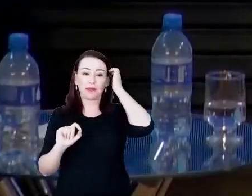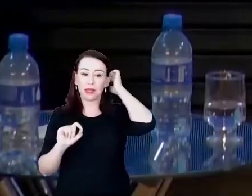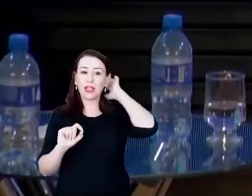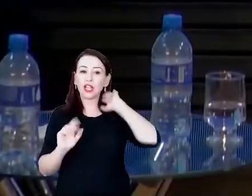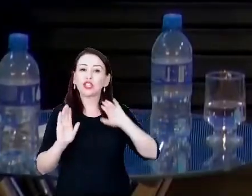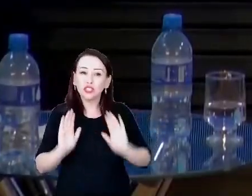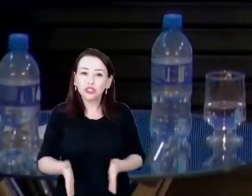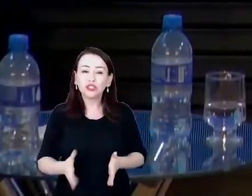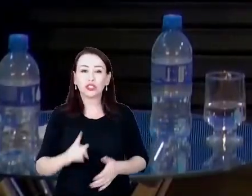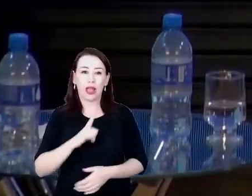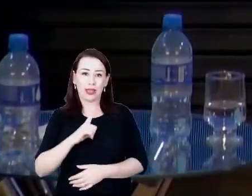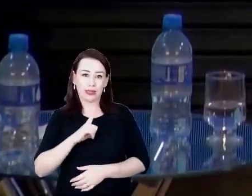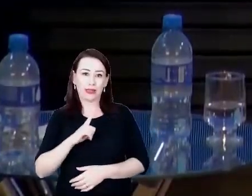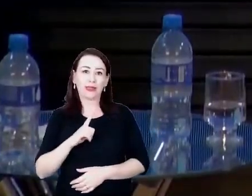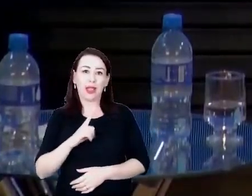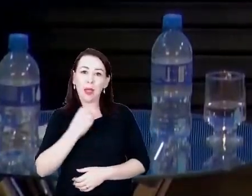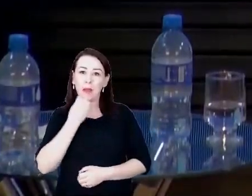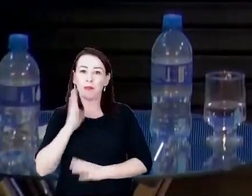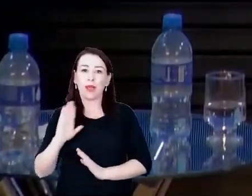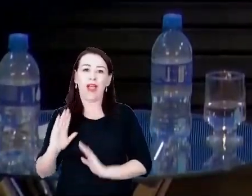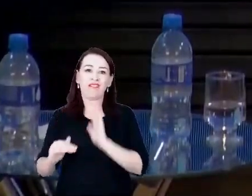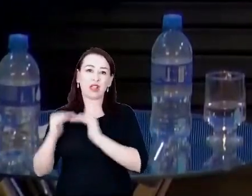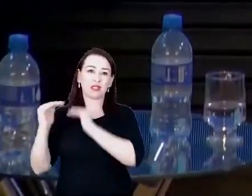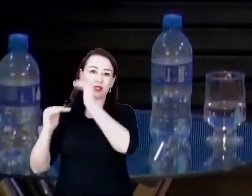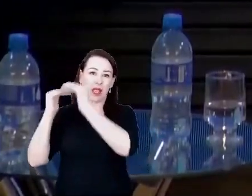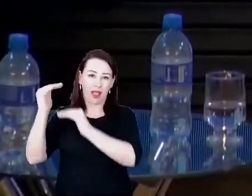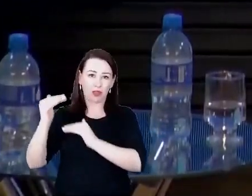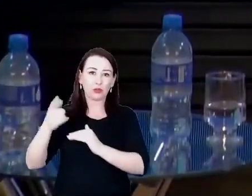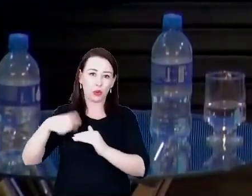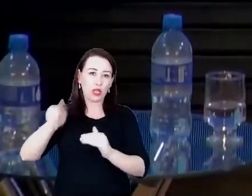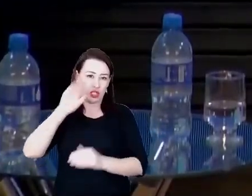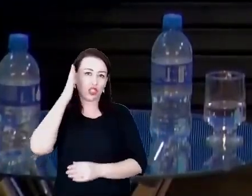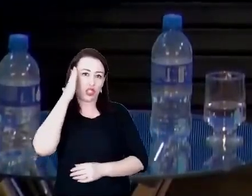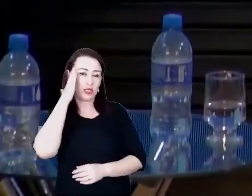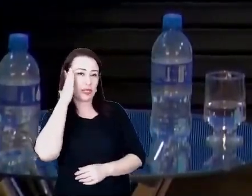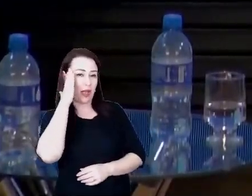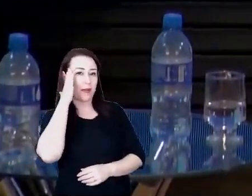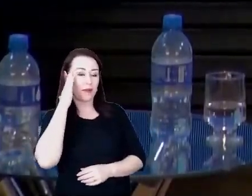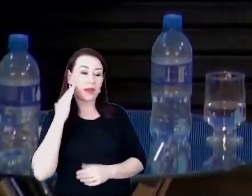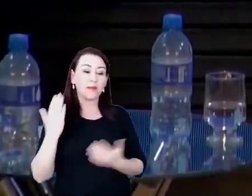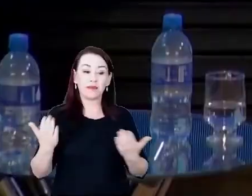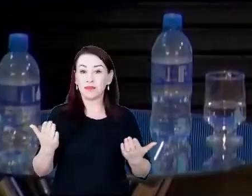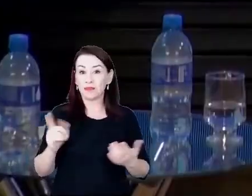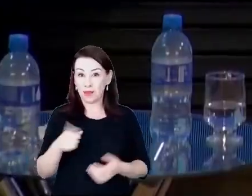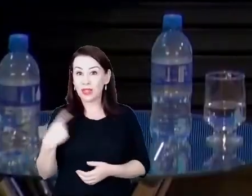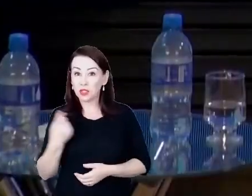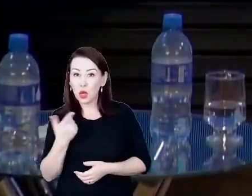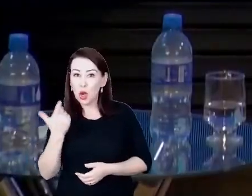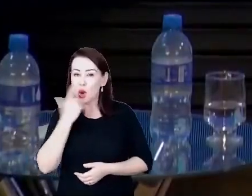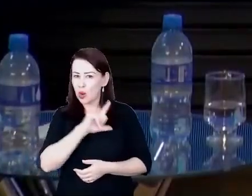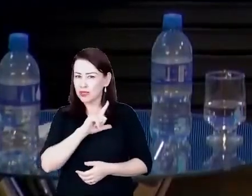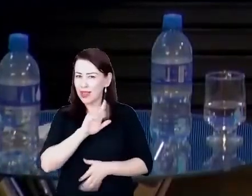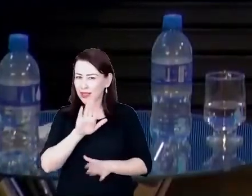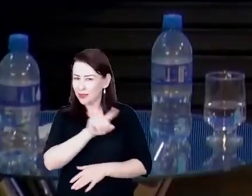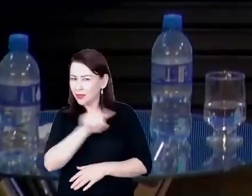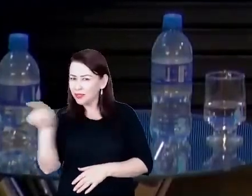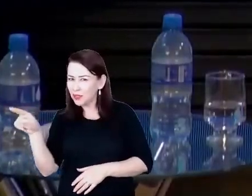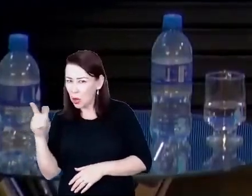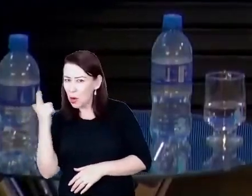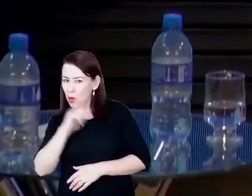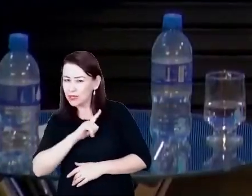está bem avançado, né? Eles perguntam, né? Esse rejeito a gente consegue filtrar, mas vocês conseguem empilhar,